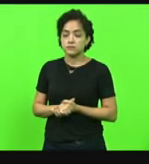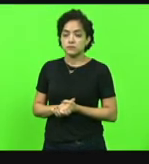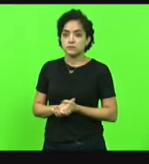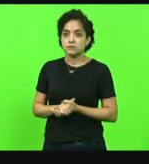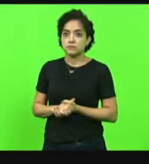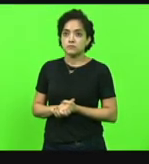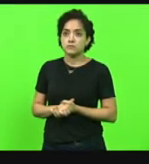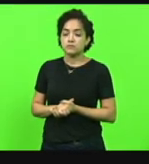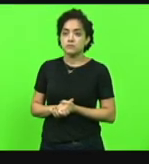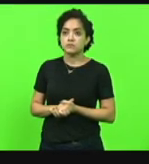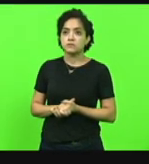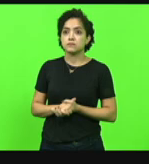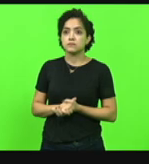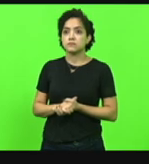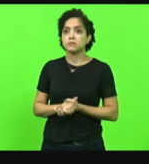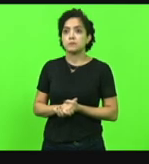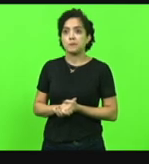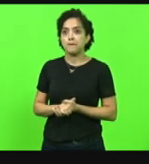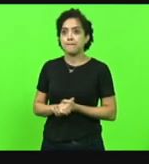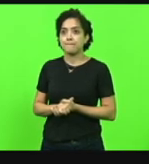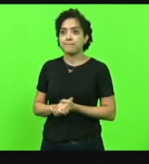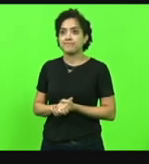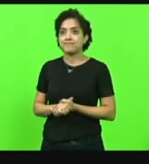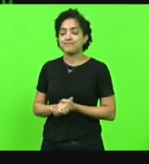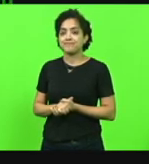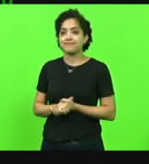orientar o voto 1.